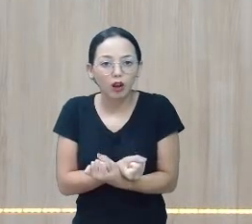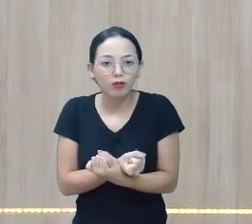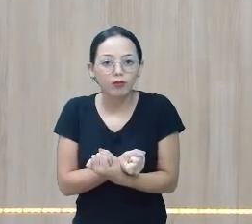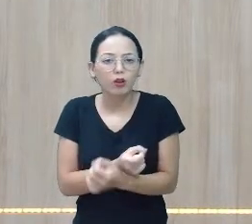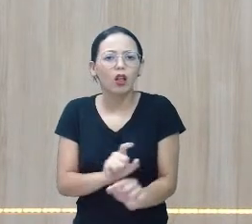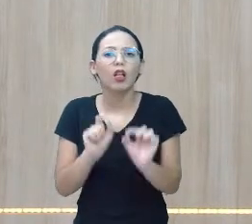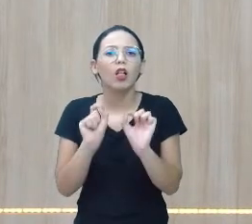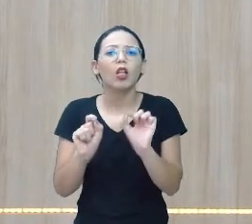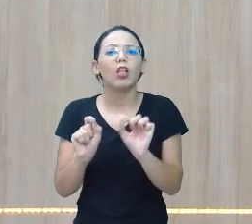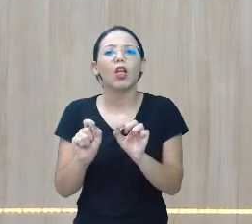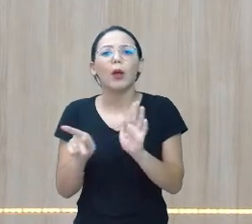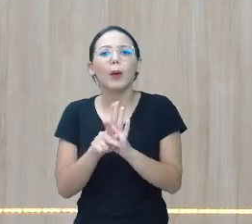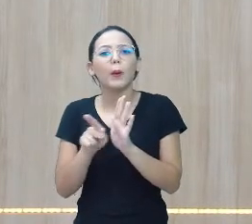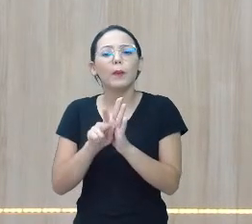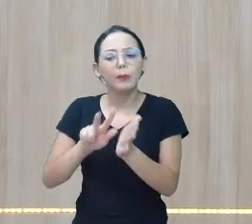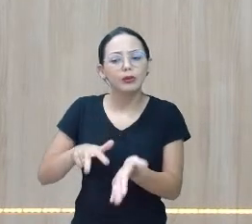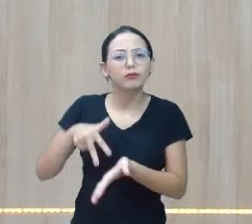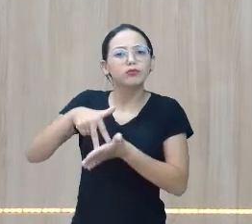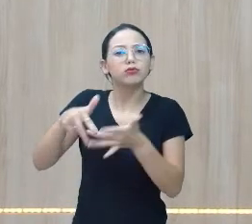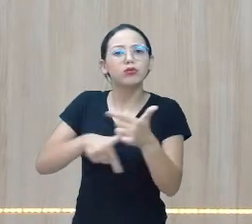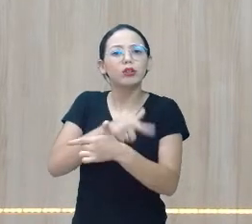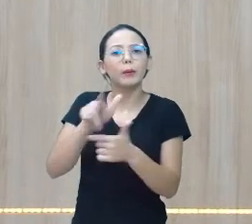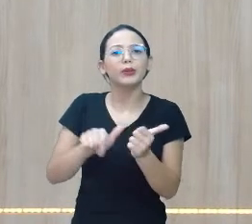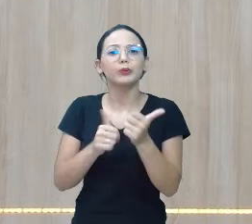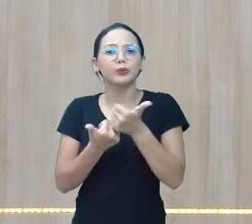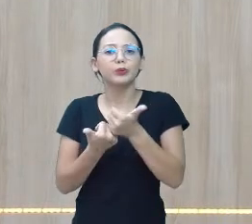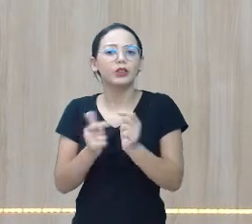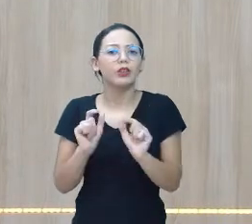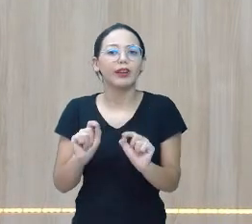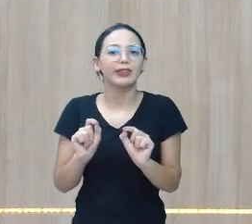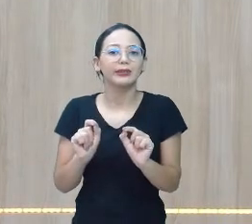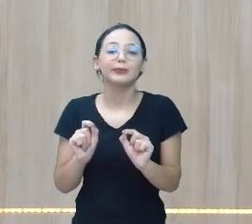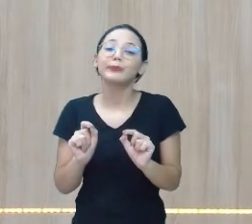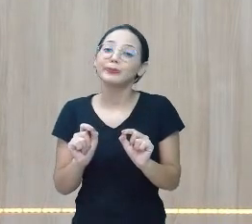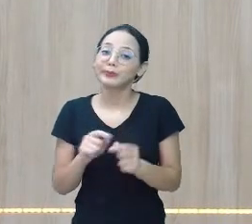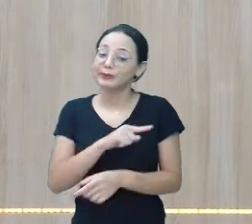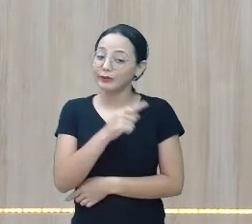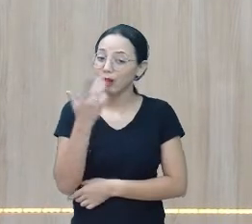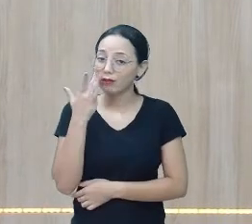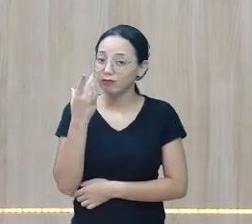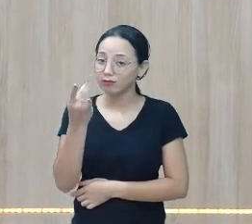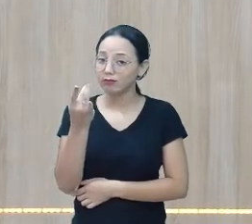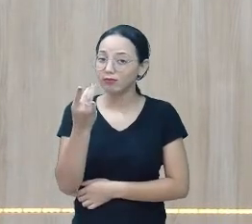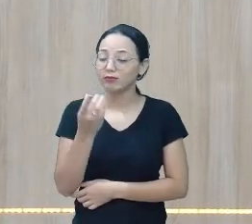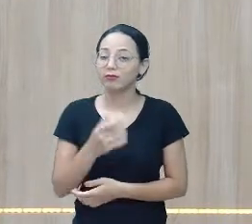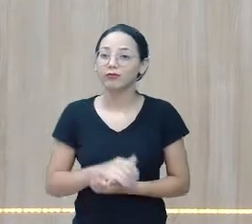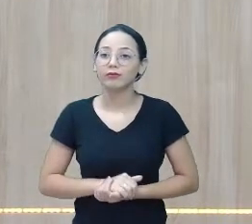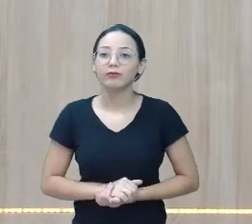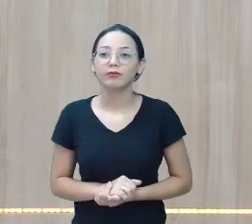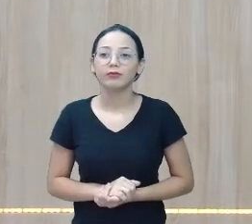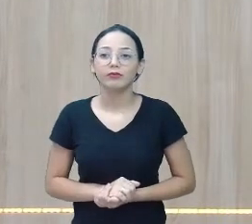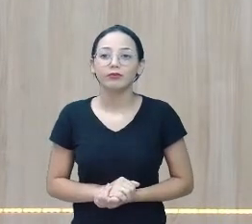quem é que você vai colocar para trabalhar no lugar deles? Ok? Então fica ligado nisso daí.